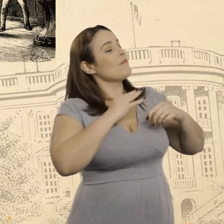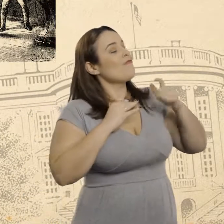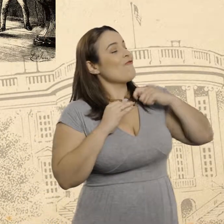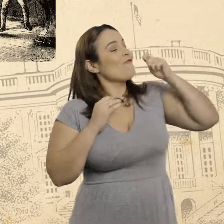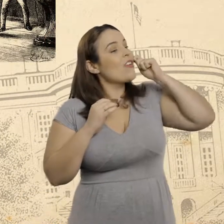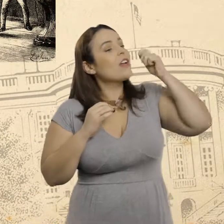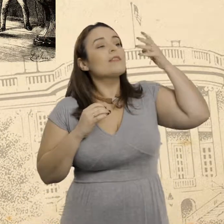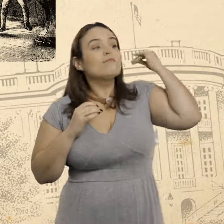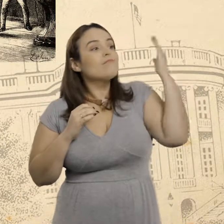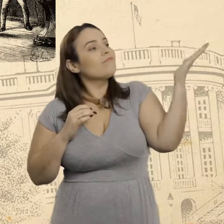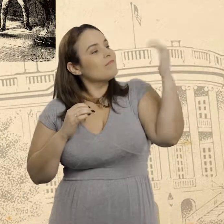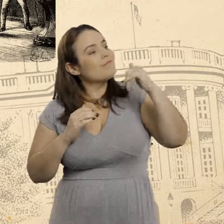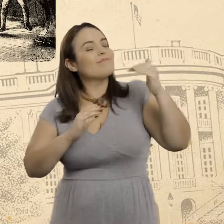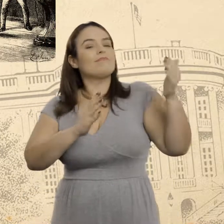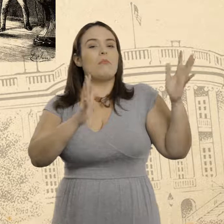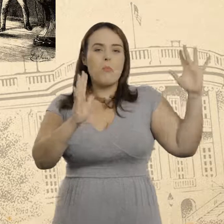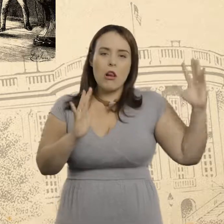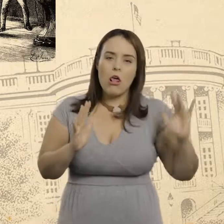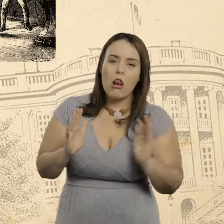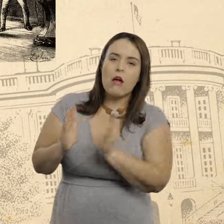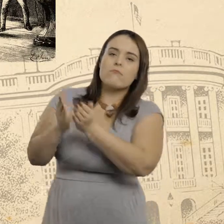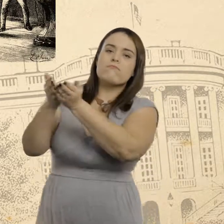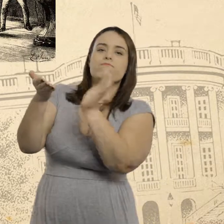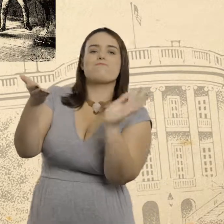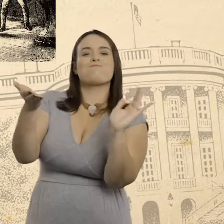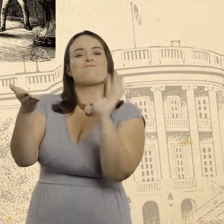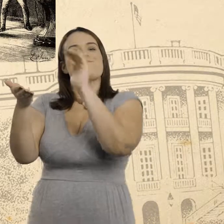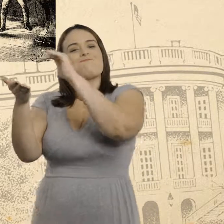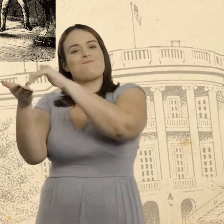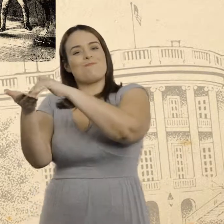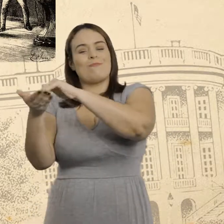Fix e a Uda, e todos embarcaram no navio.